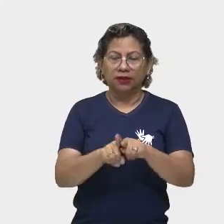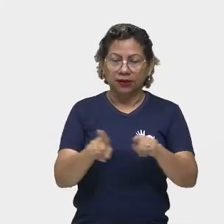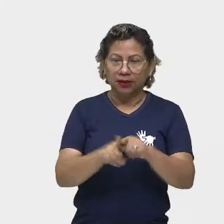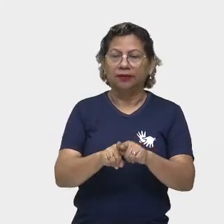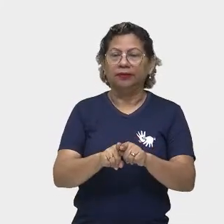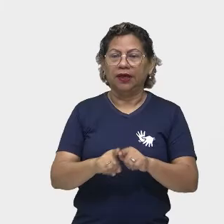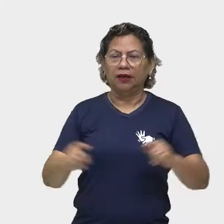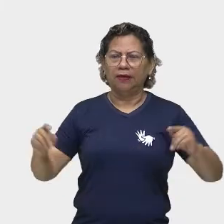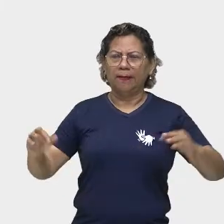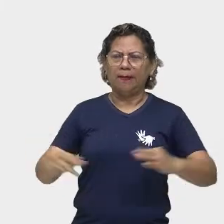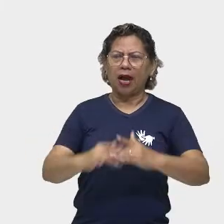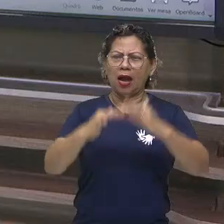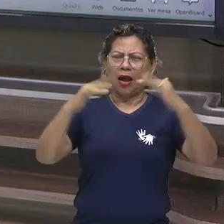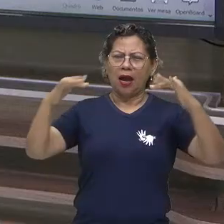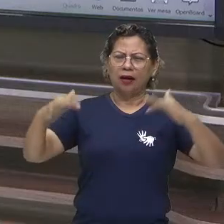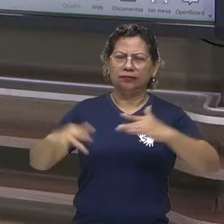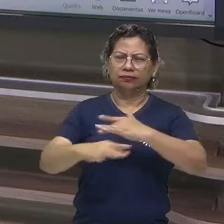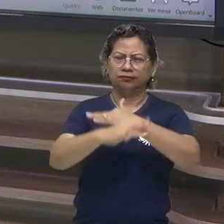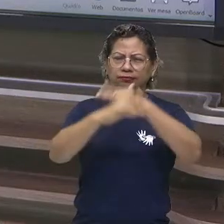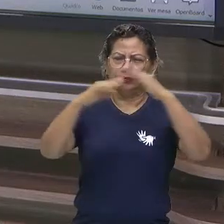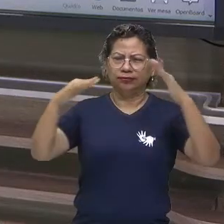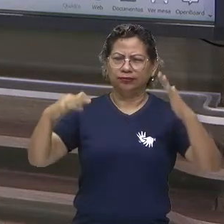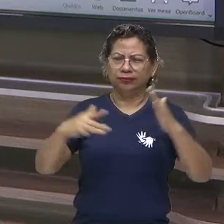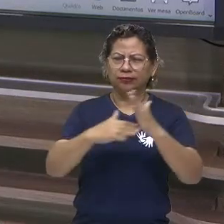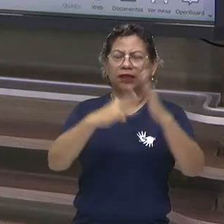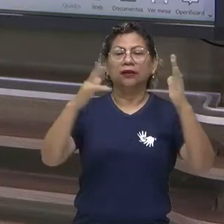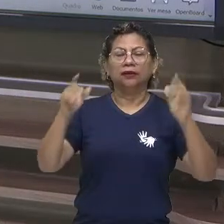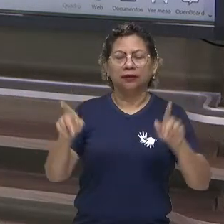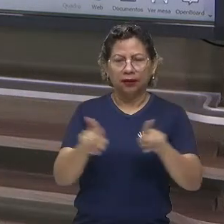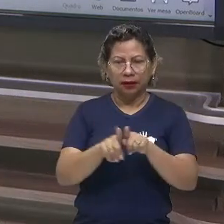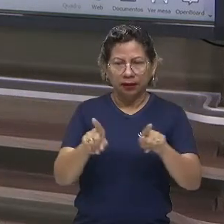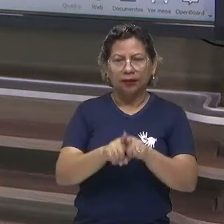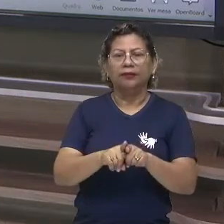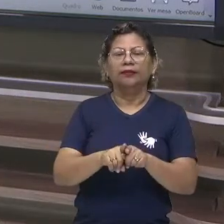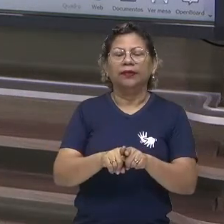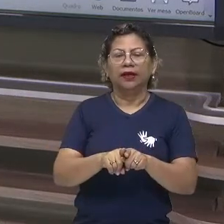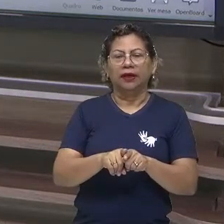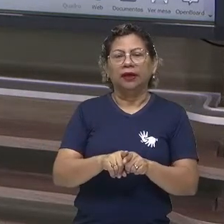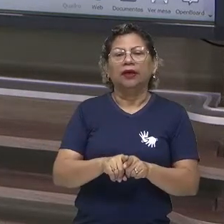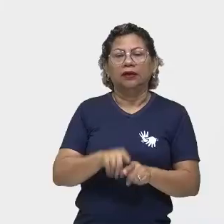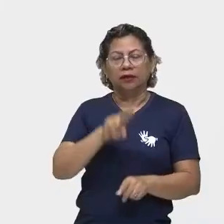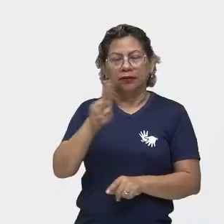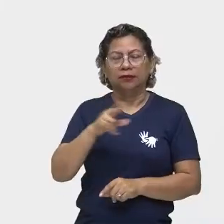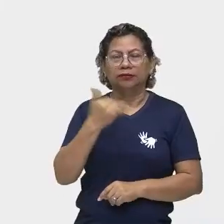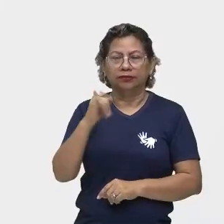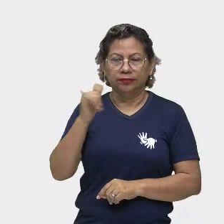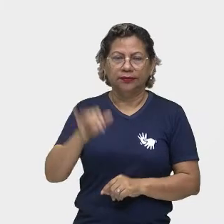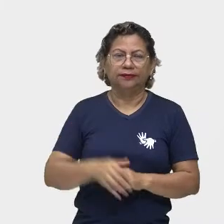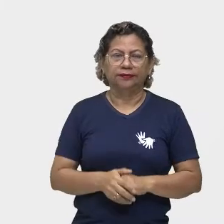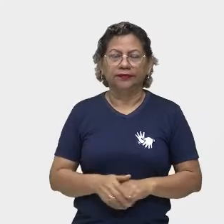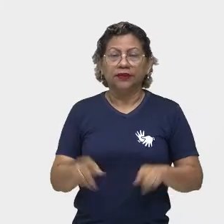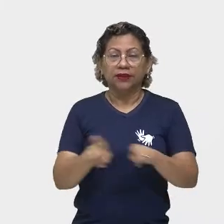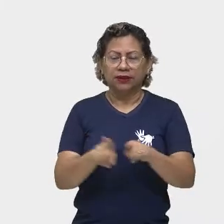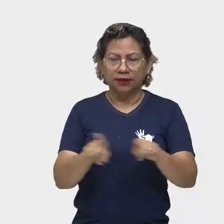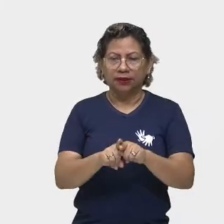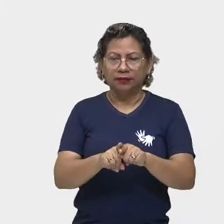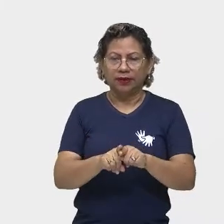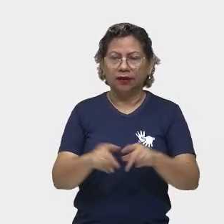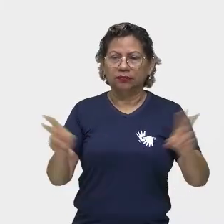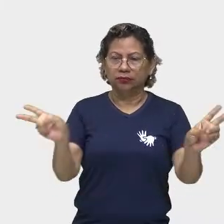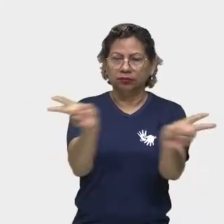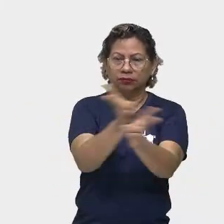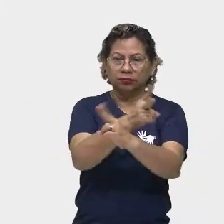dos rios quanto dos oceanos também são utilizados como fontes energéticas. O vento, né? O vento também